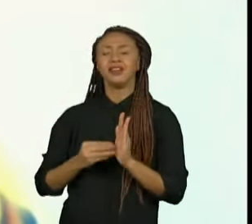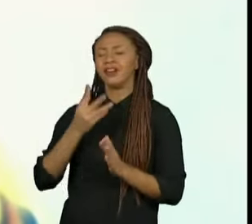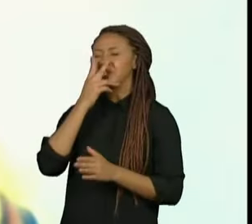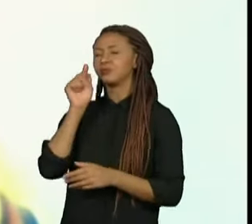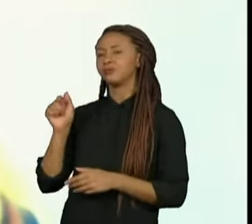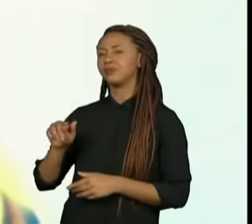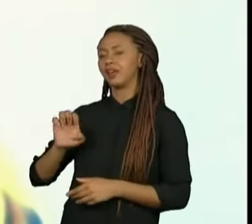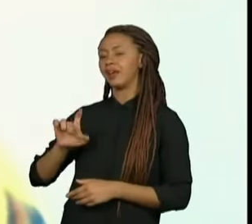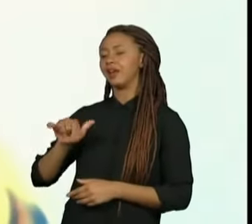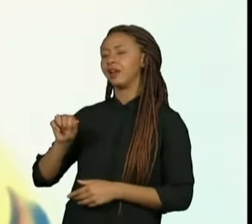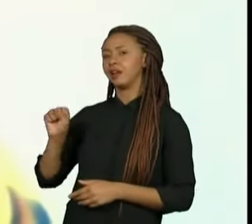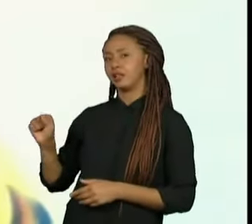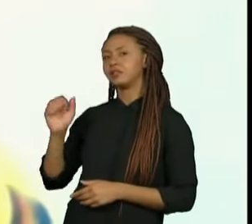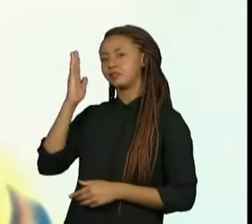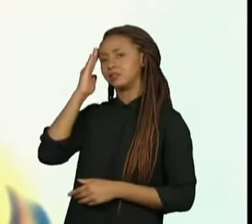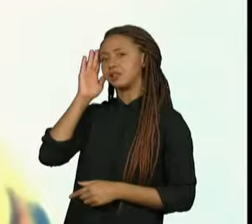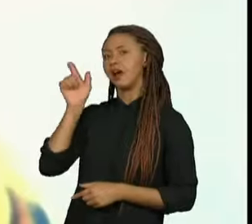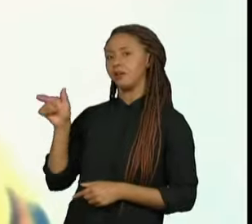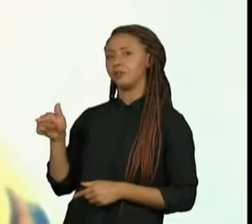que, que é isso.